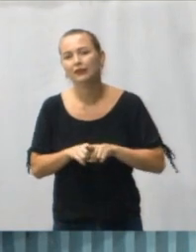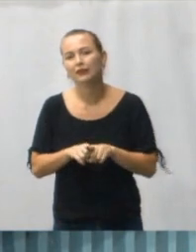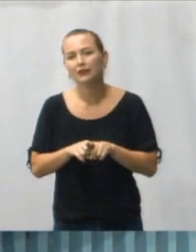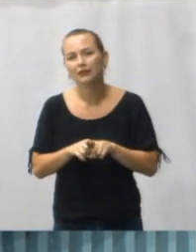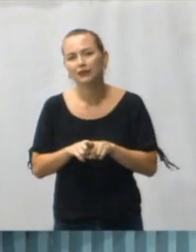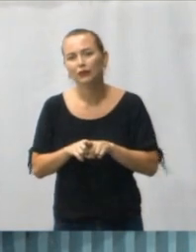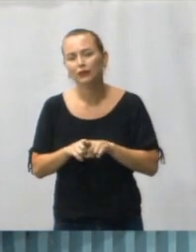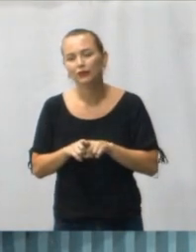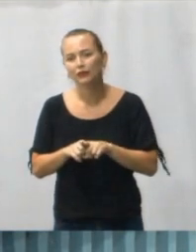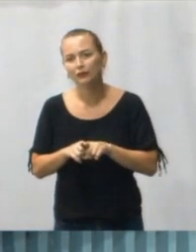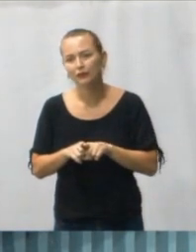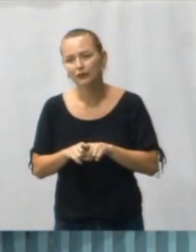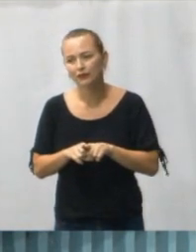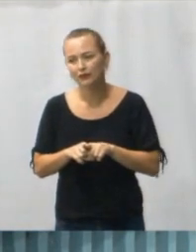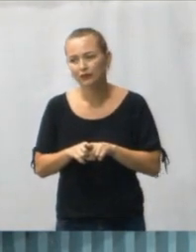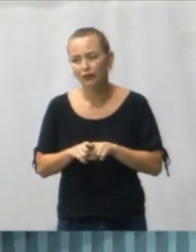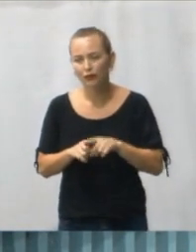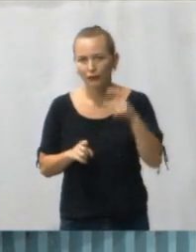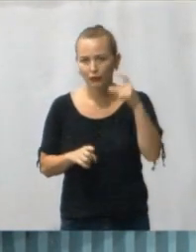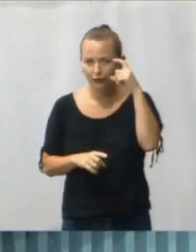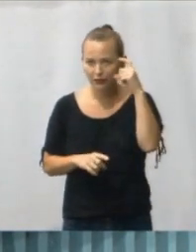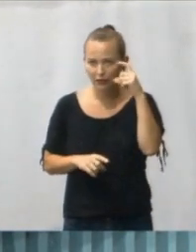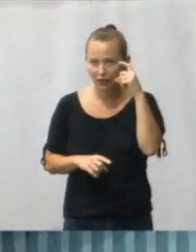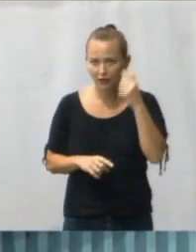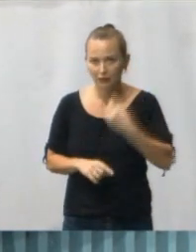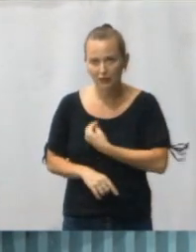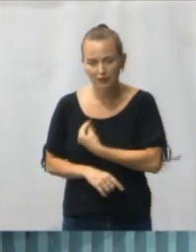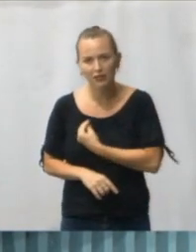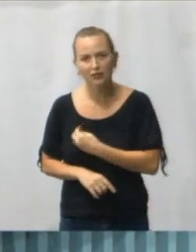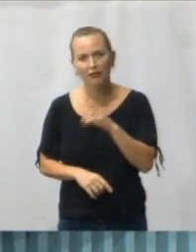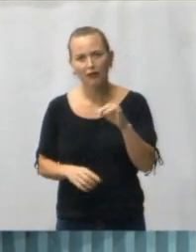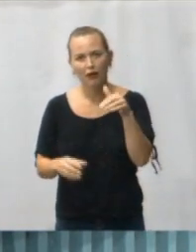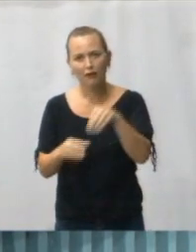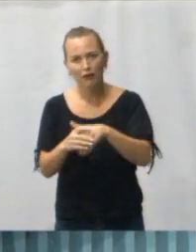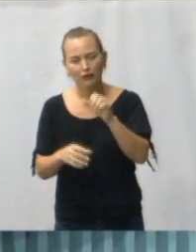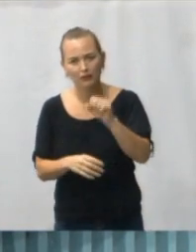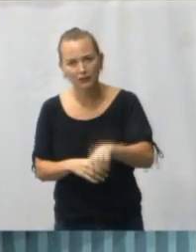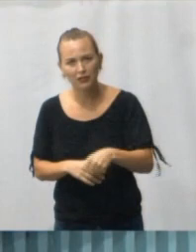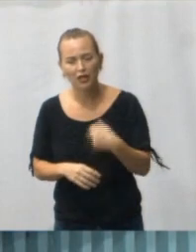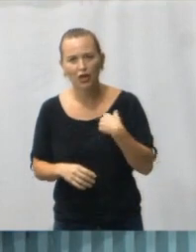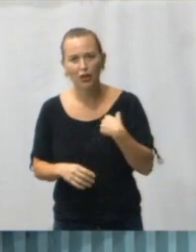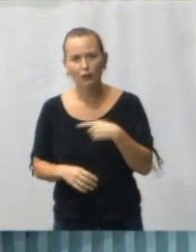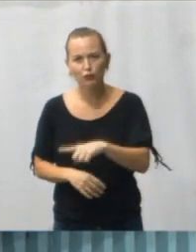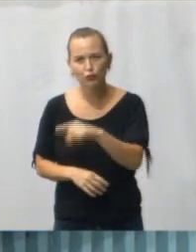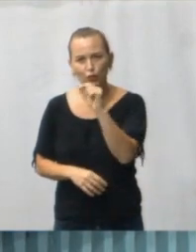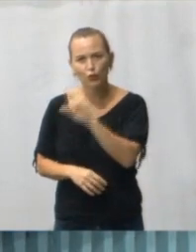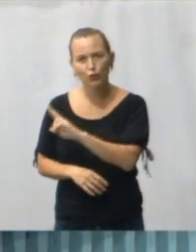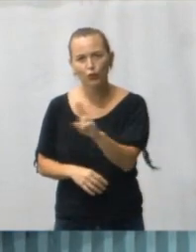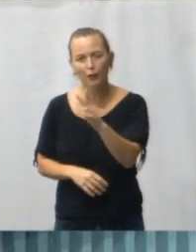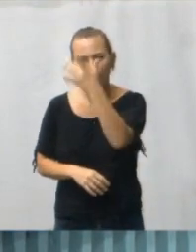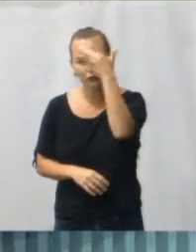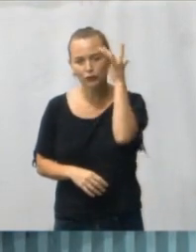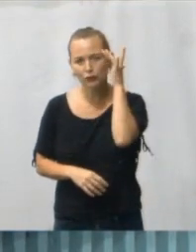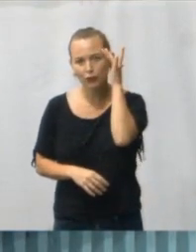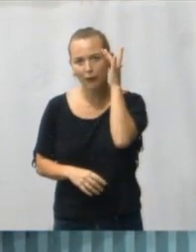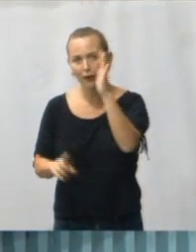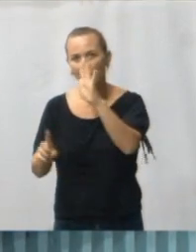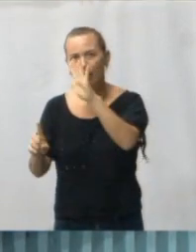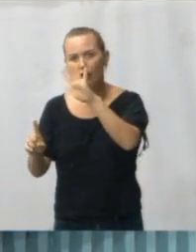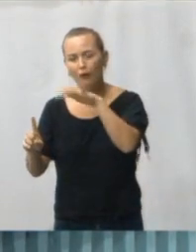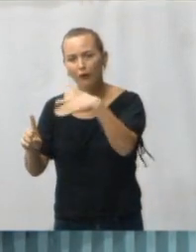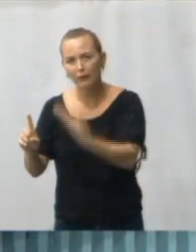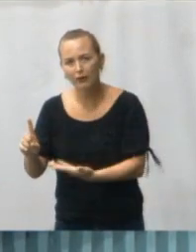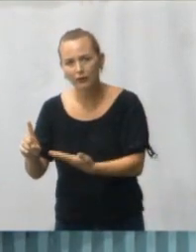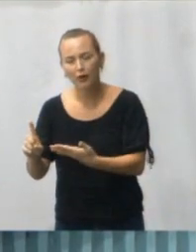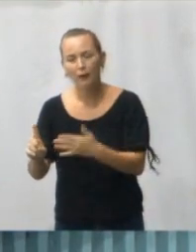casa, e homenagear uma pessoa de muito respeito, muito carinho, na cidade de Vitória, no Estado. Porque Padre Guido, além de ser padre,